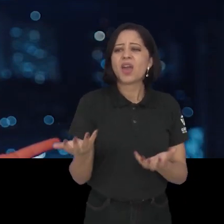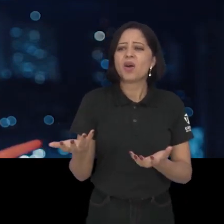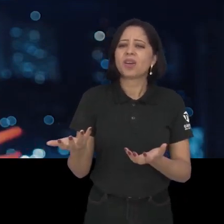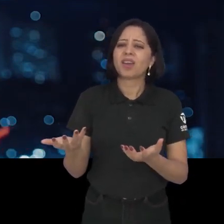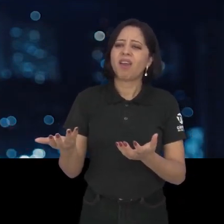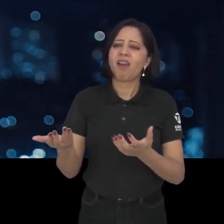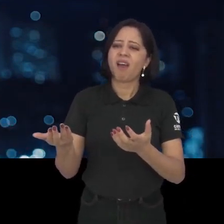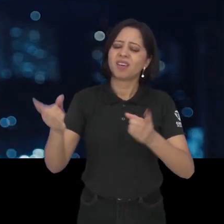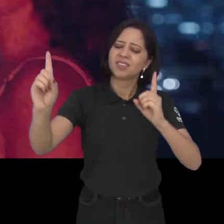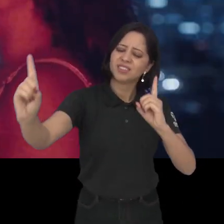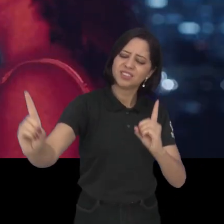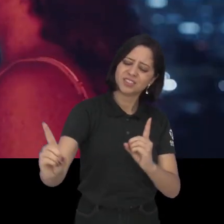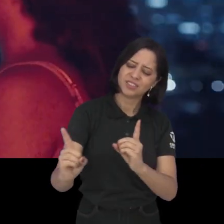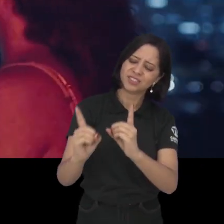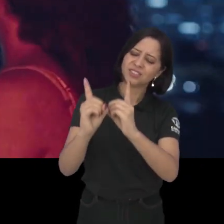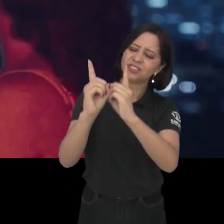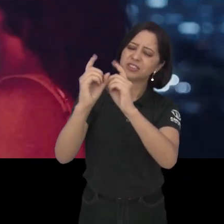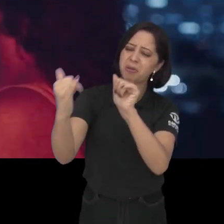se